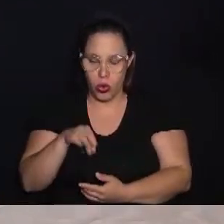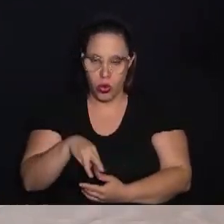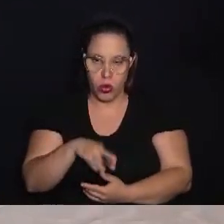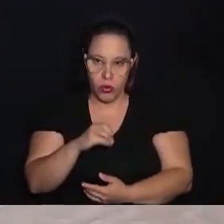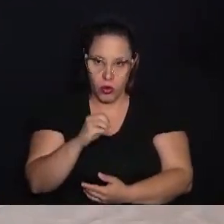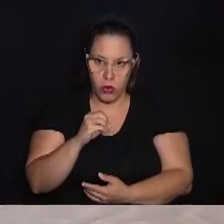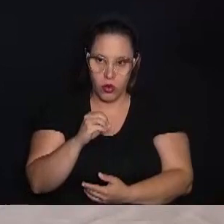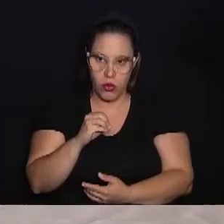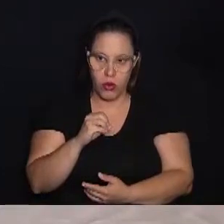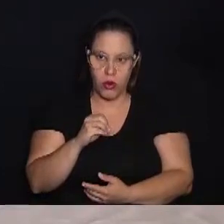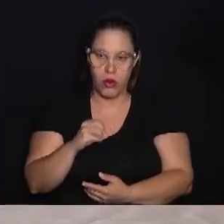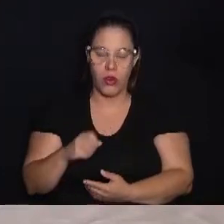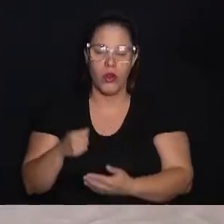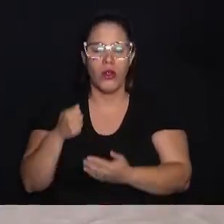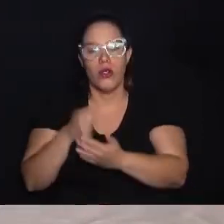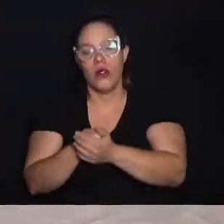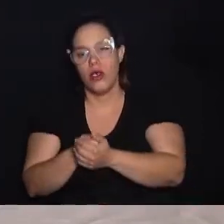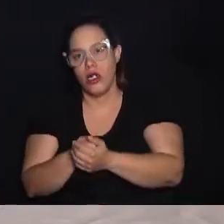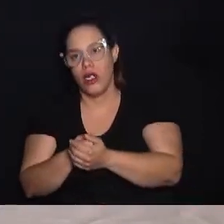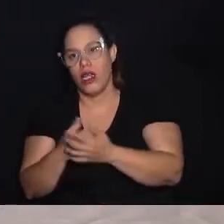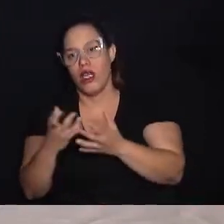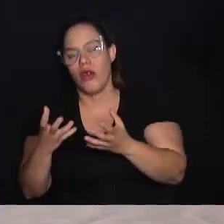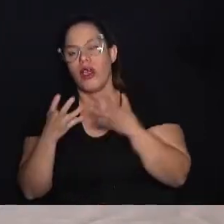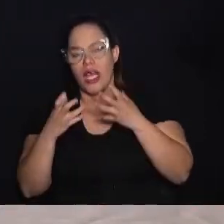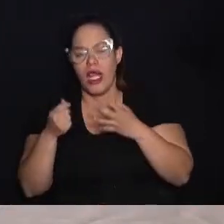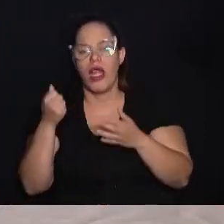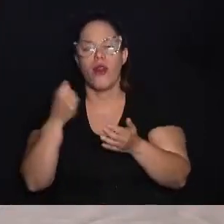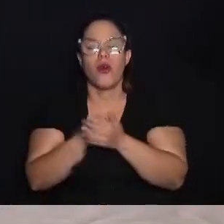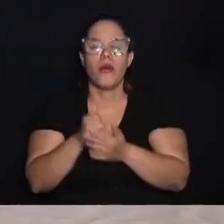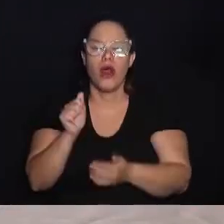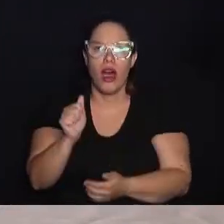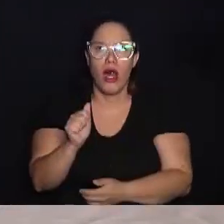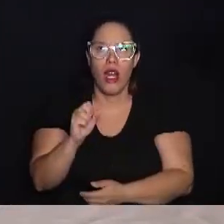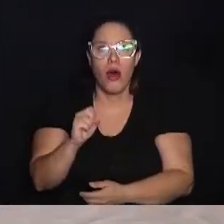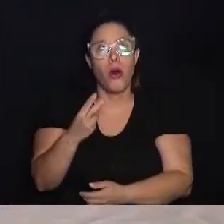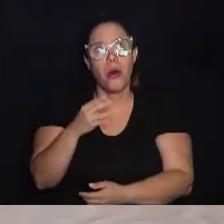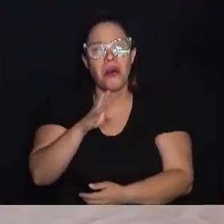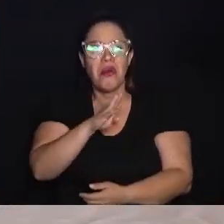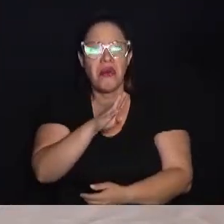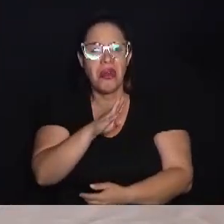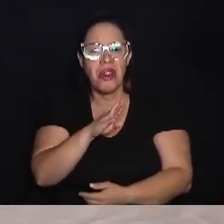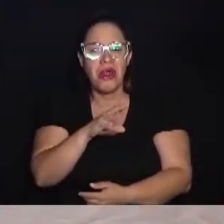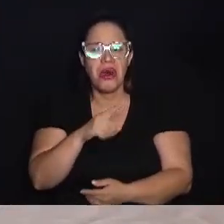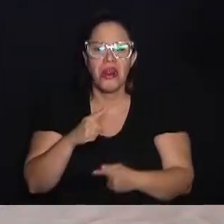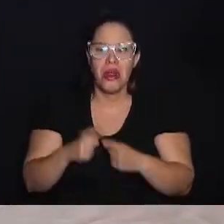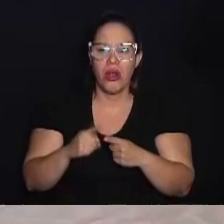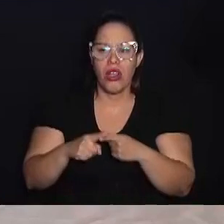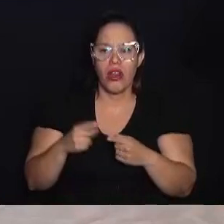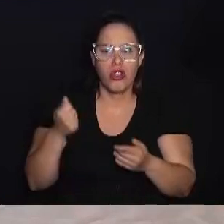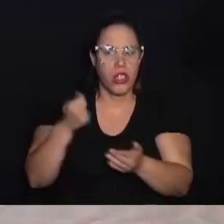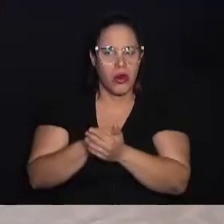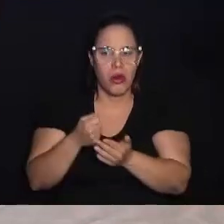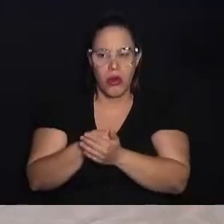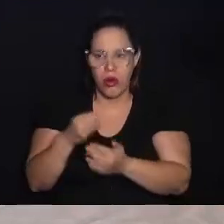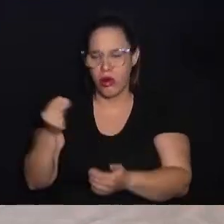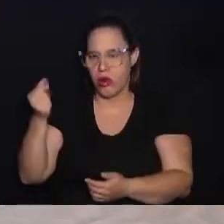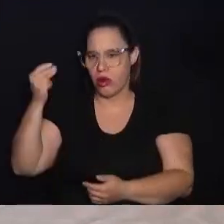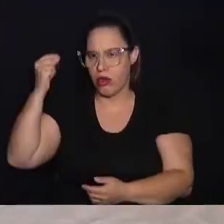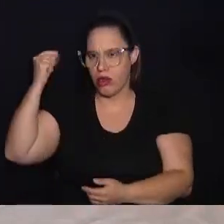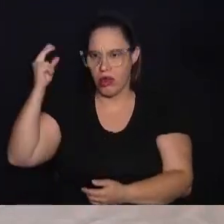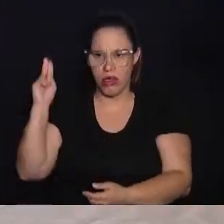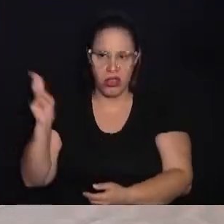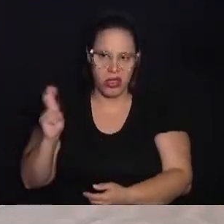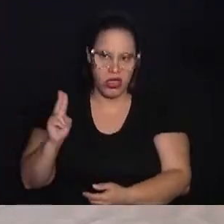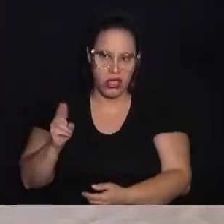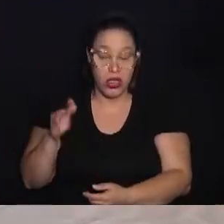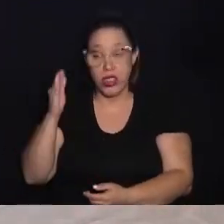ato por impulso. Então, eu vou comprar daquela marca A, daquela marca B, porque eu já compro ela Tem renome. já tem o nome, eu já compro